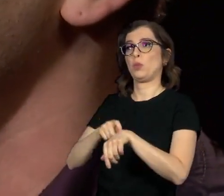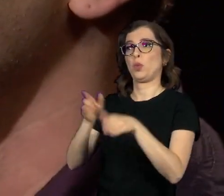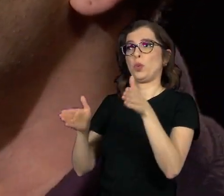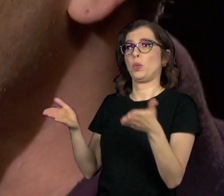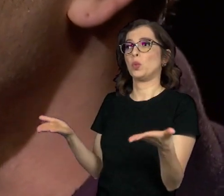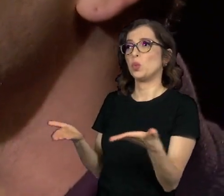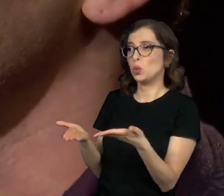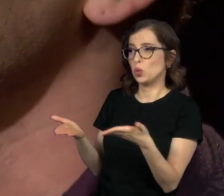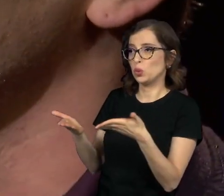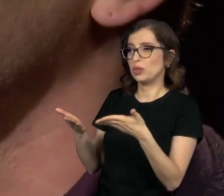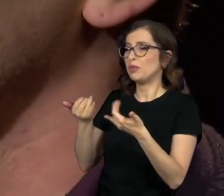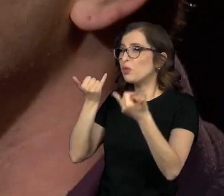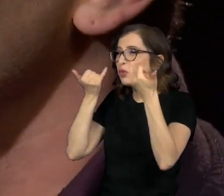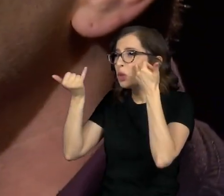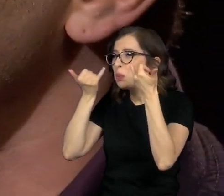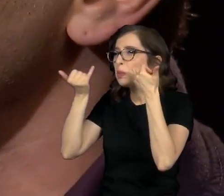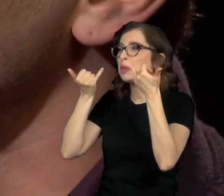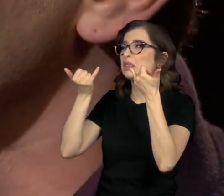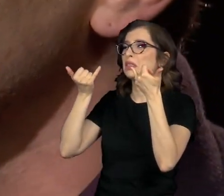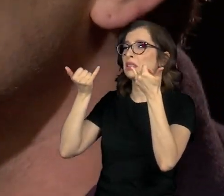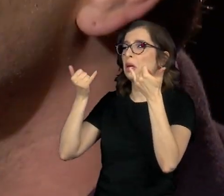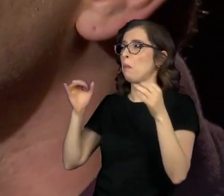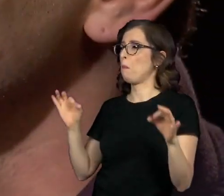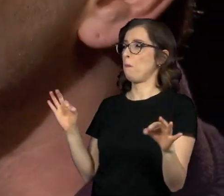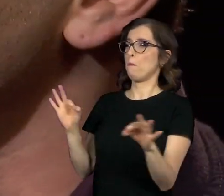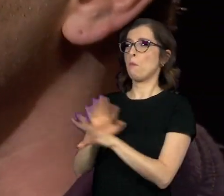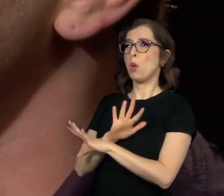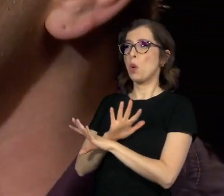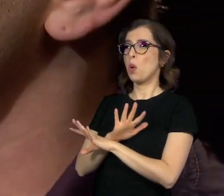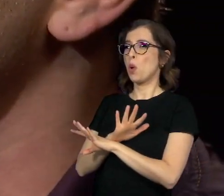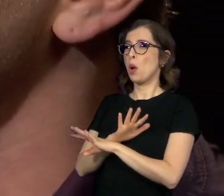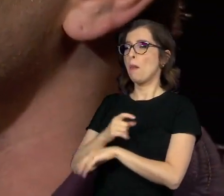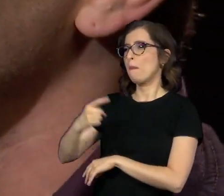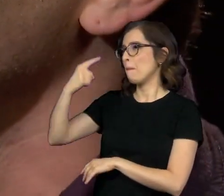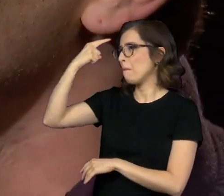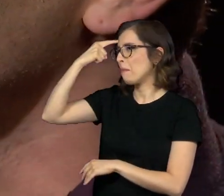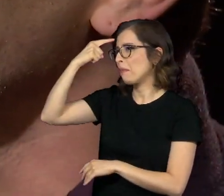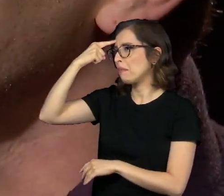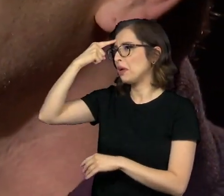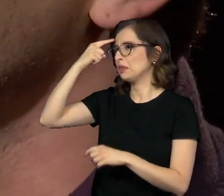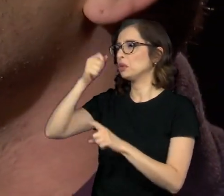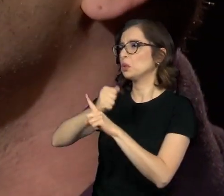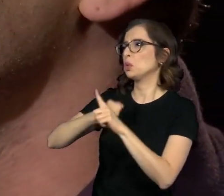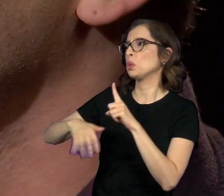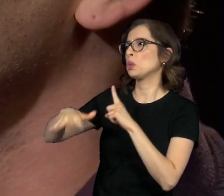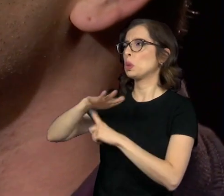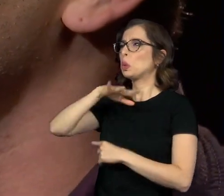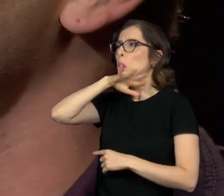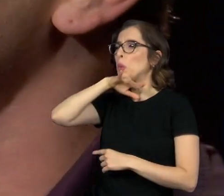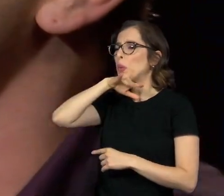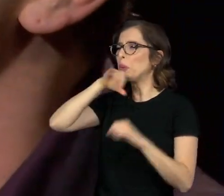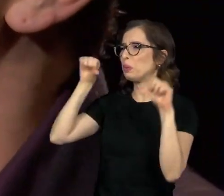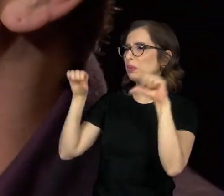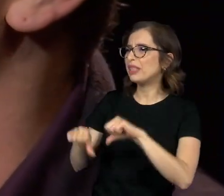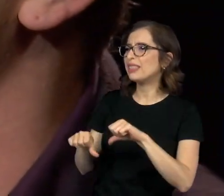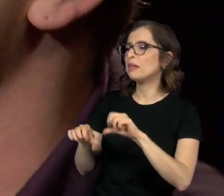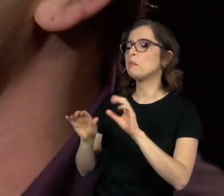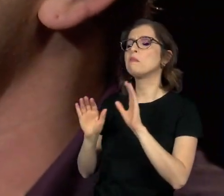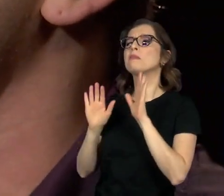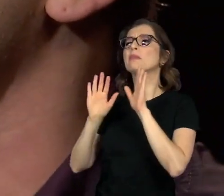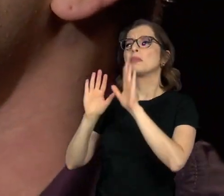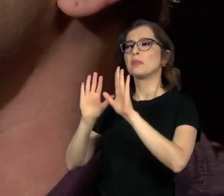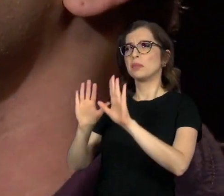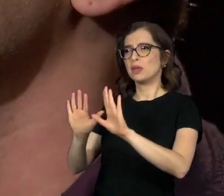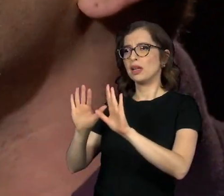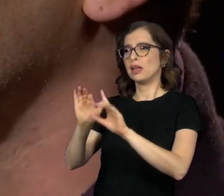todas prontas e devem pensar, nossa, que mundo horrível. Isso. E o que eu queria dizer é que ele já foi muito pior.